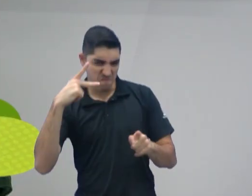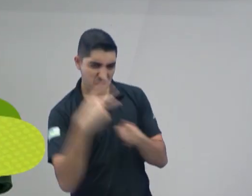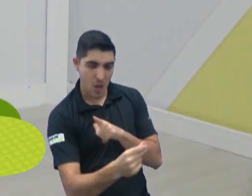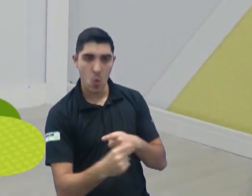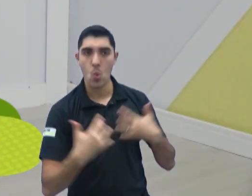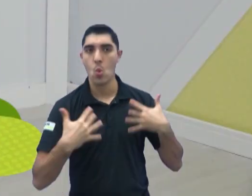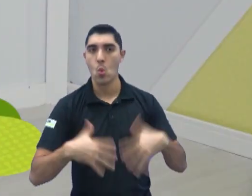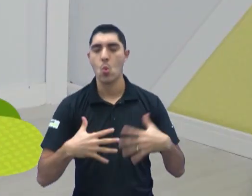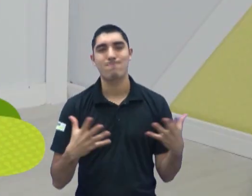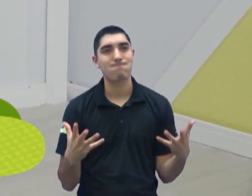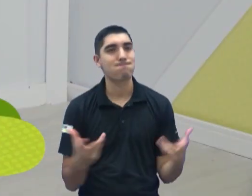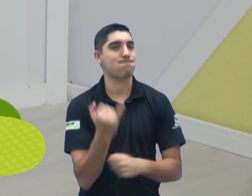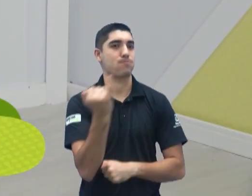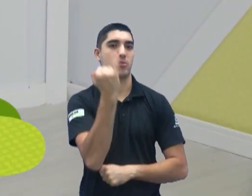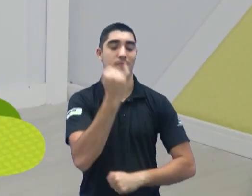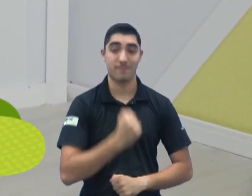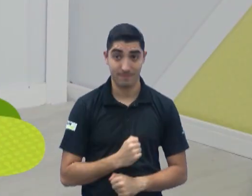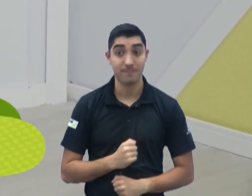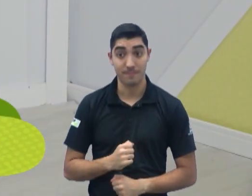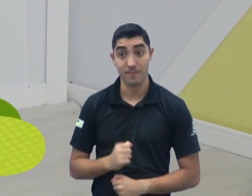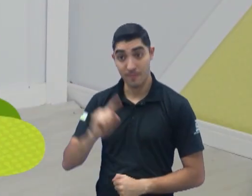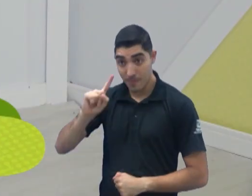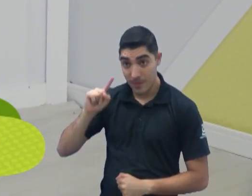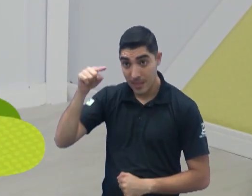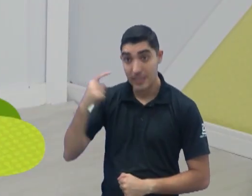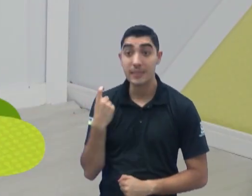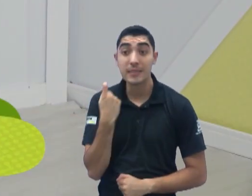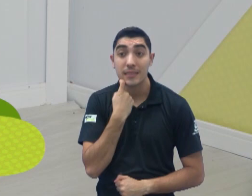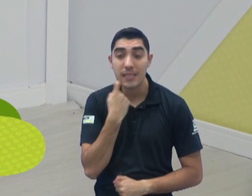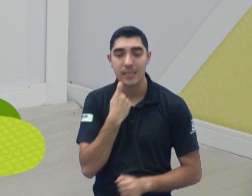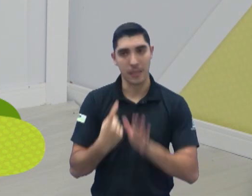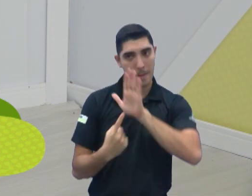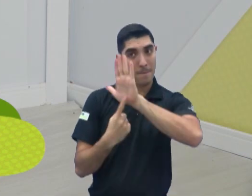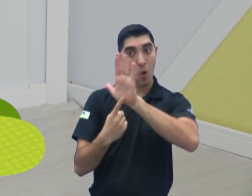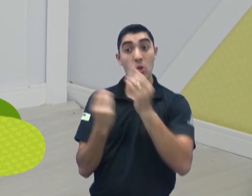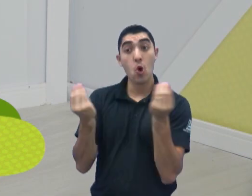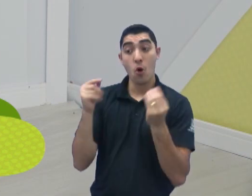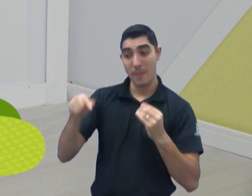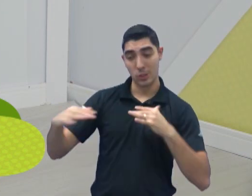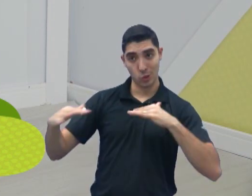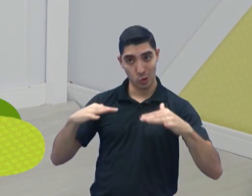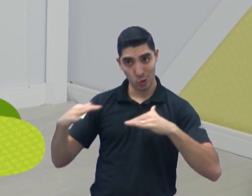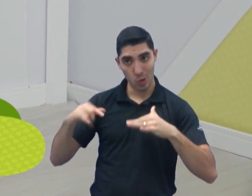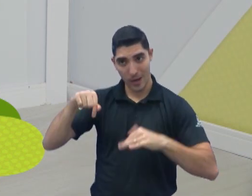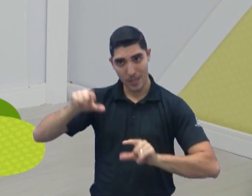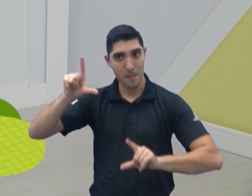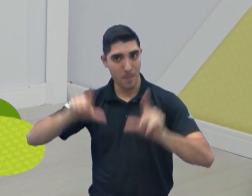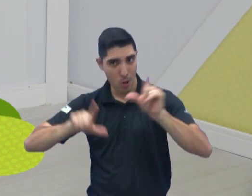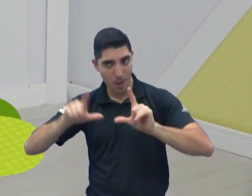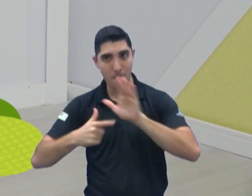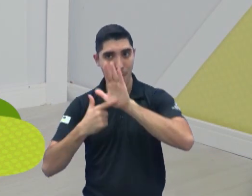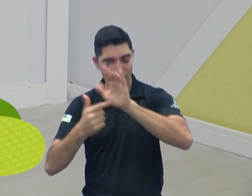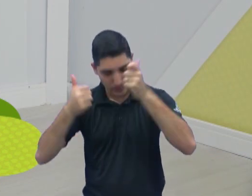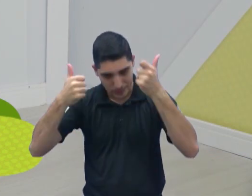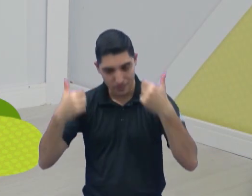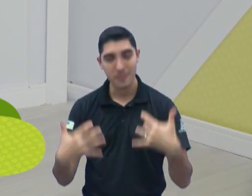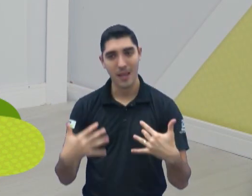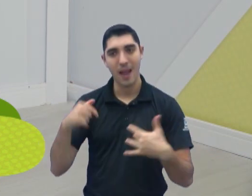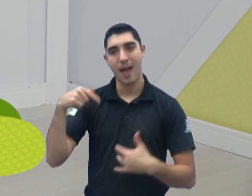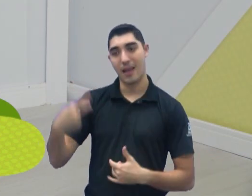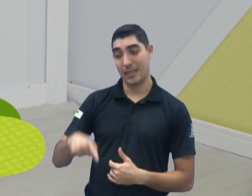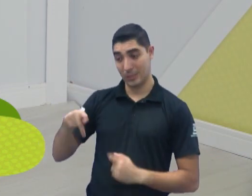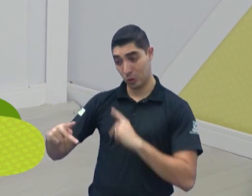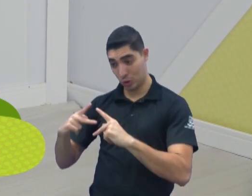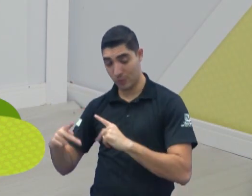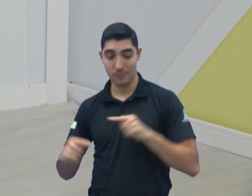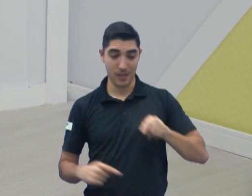importante. Muito bem, na sexta-feira, claro, todos os detalhes para você aqui no nosso Hora do Esporte sobre esse jogão, Vôlei São José e